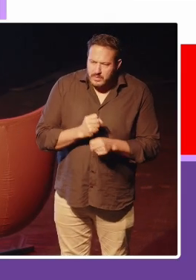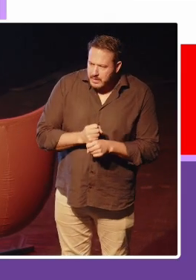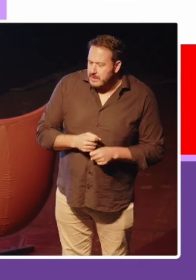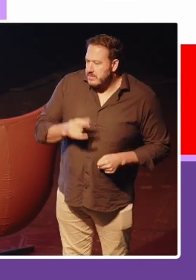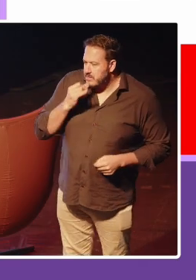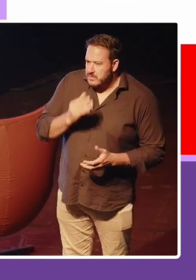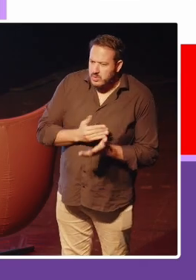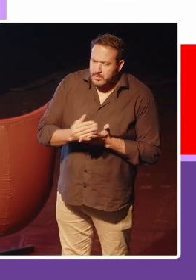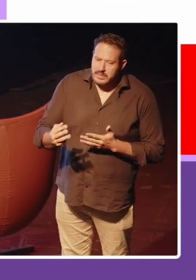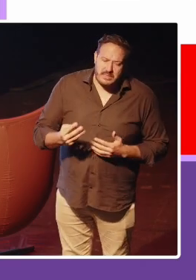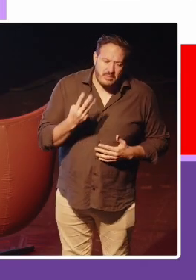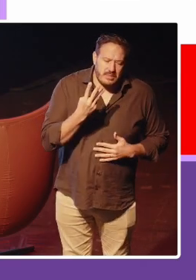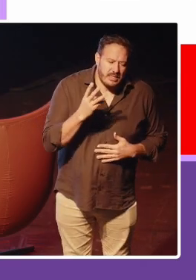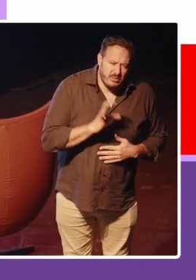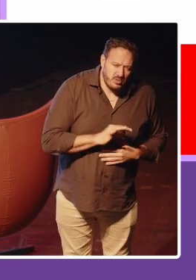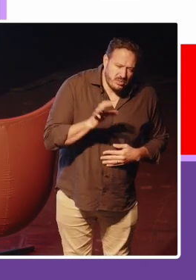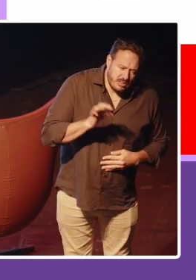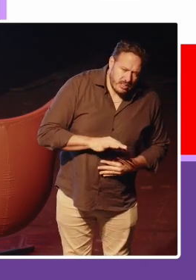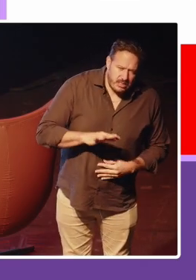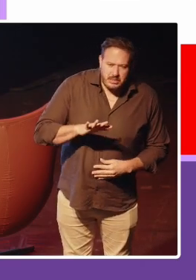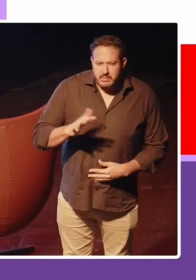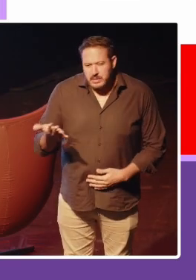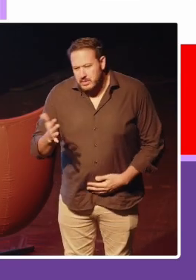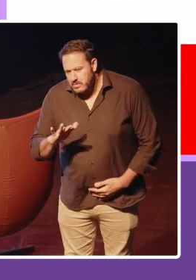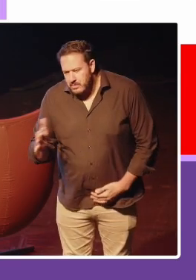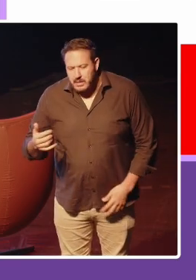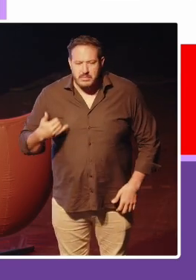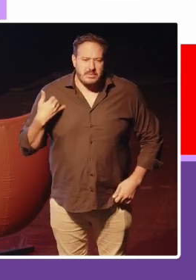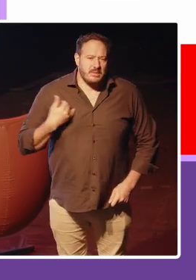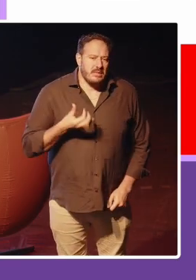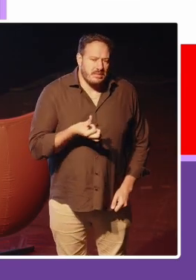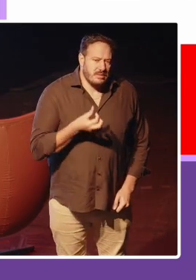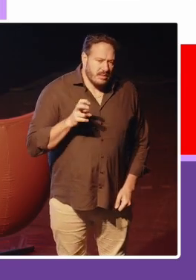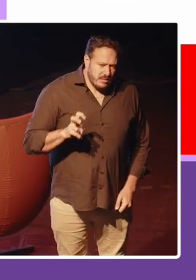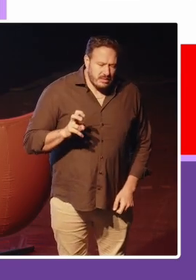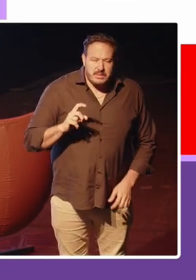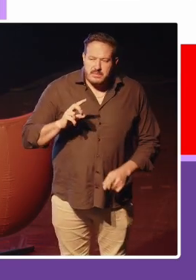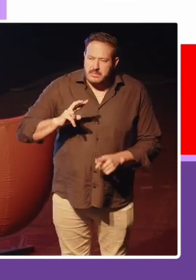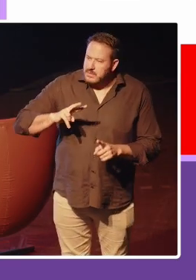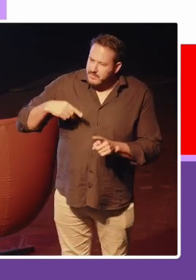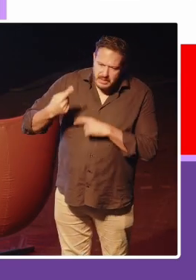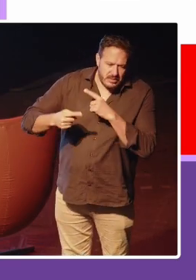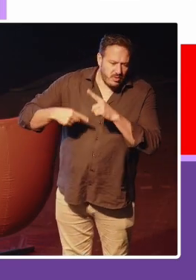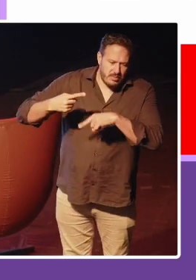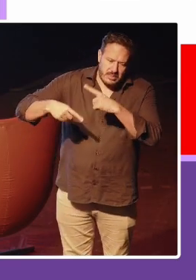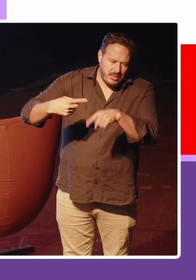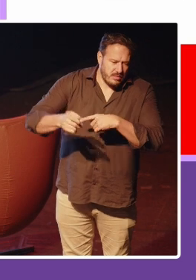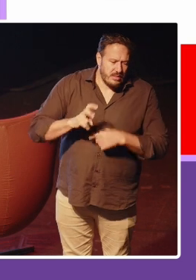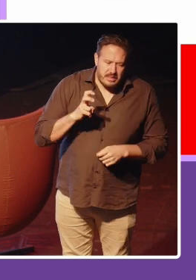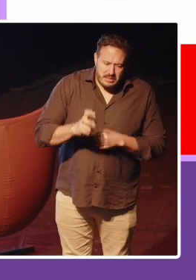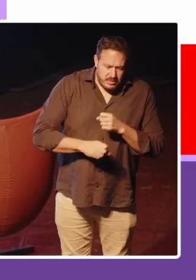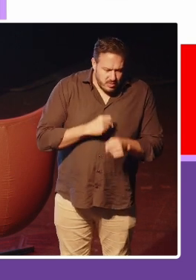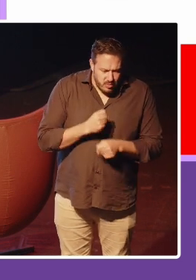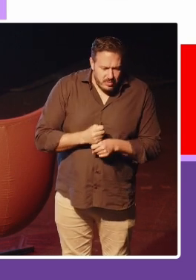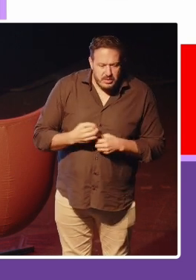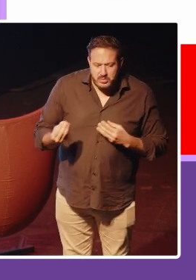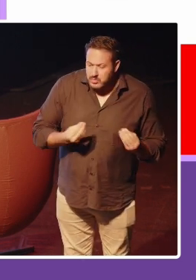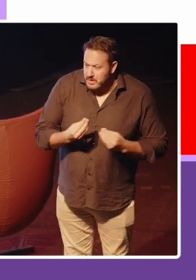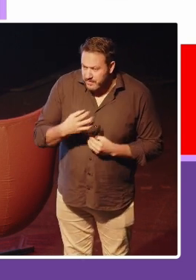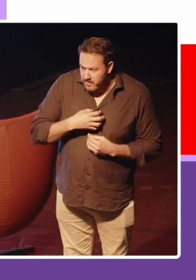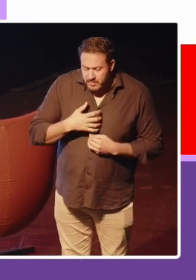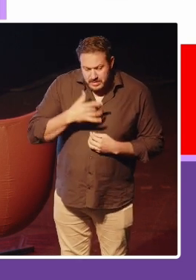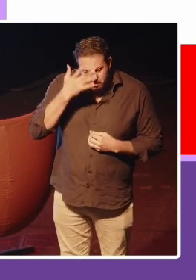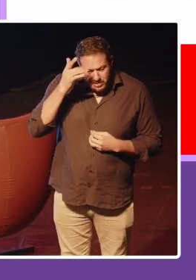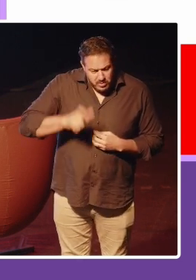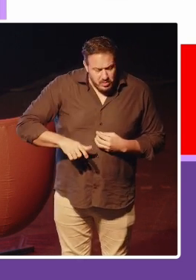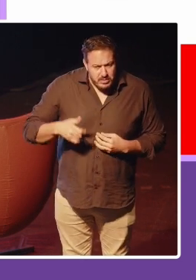exemplo, 3% por volta dos 65 anos, e vai dobrando a cada 5 anos, de forma que em pessoas